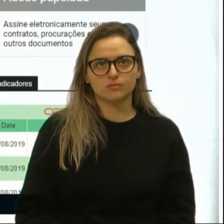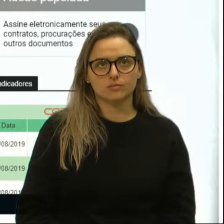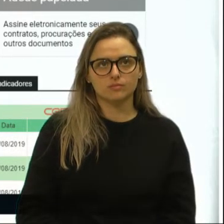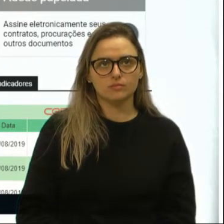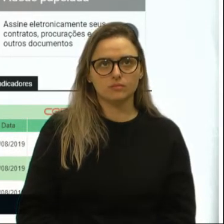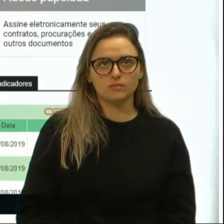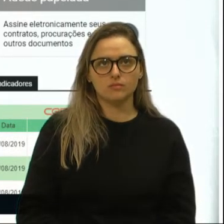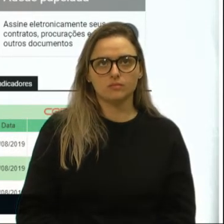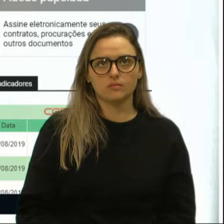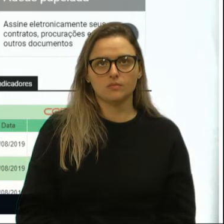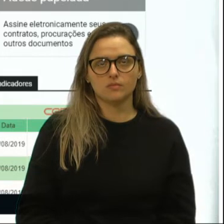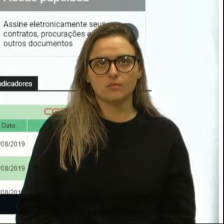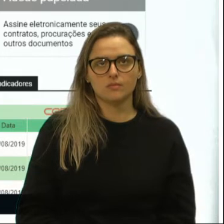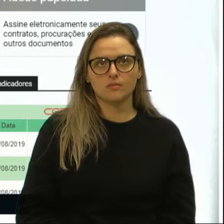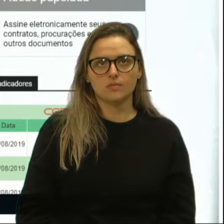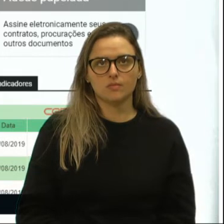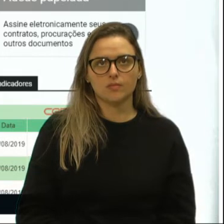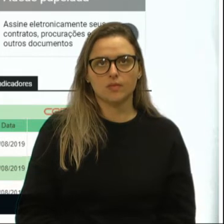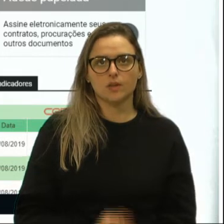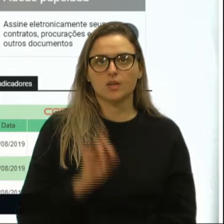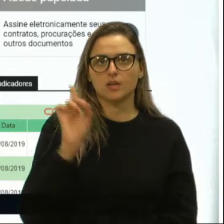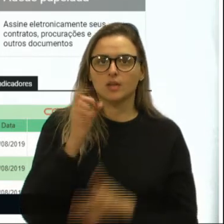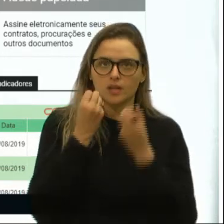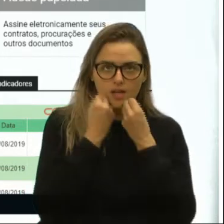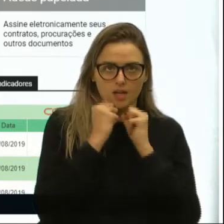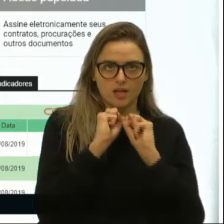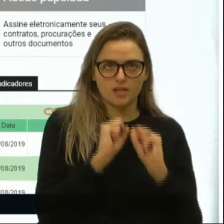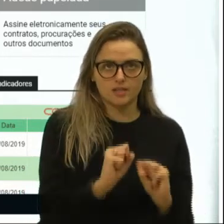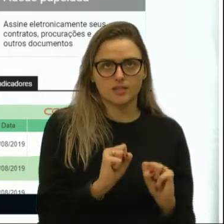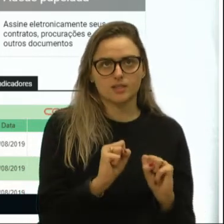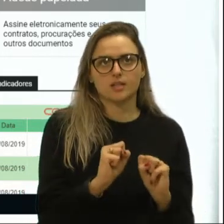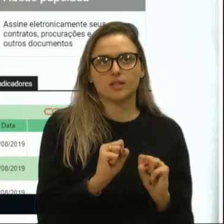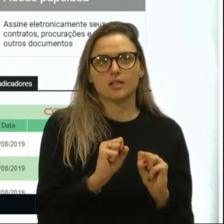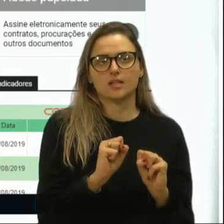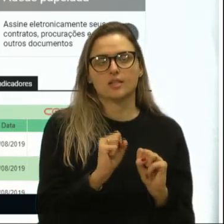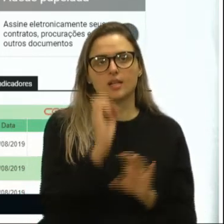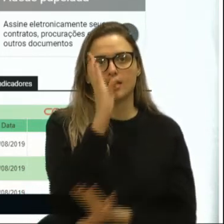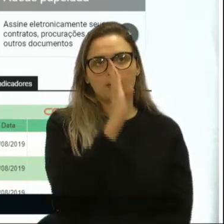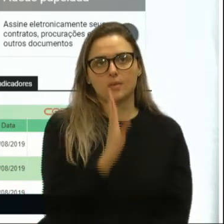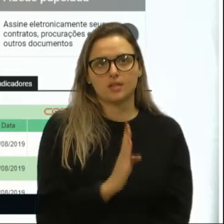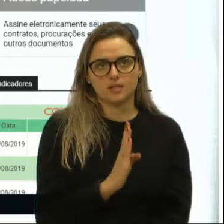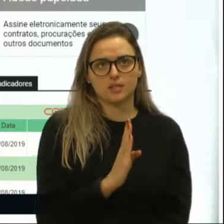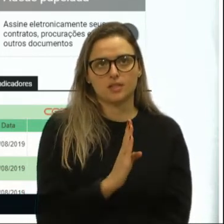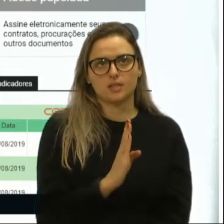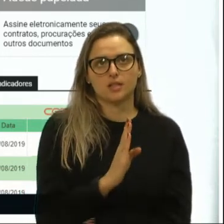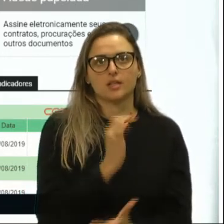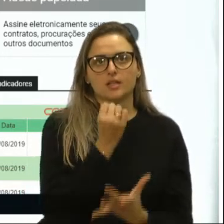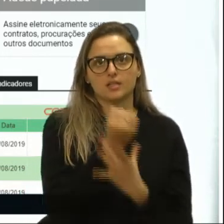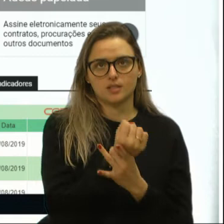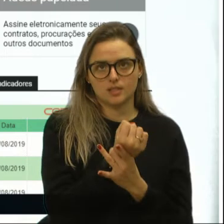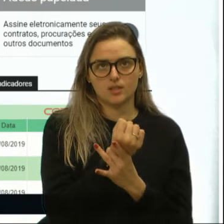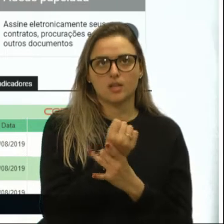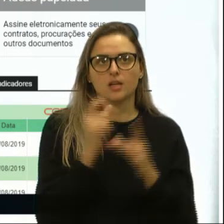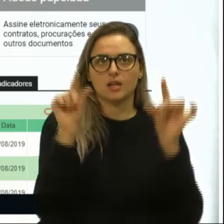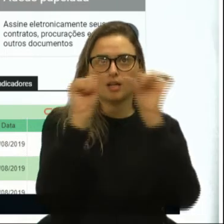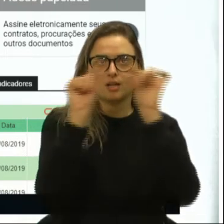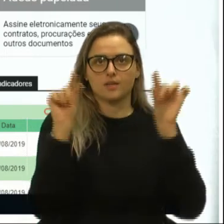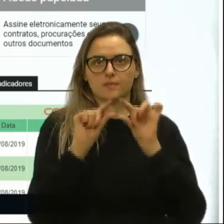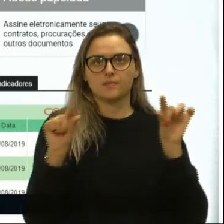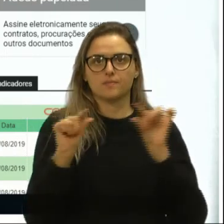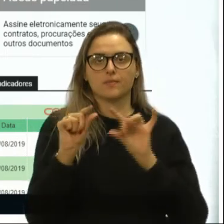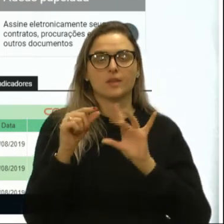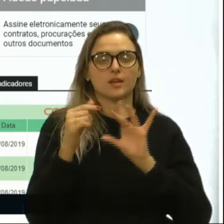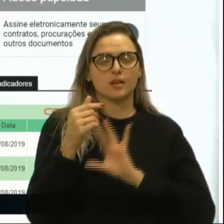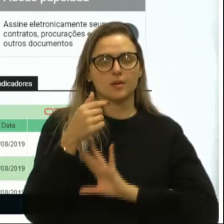passar. A secretária nacional de segurança estava, e ela disse essa frase: